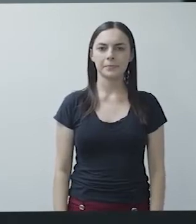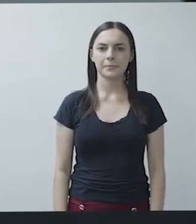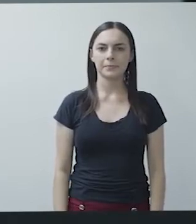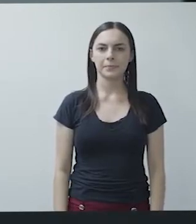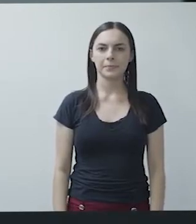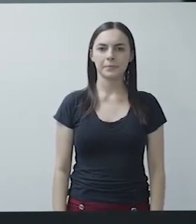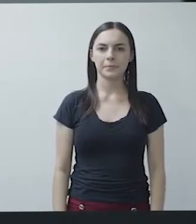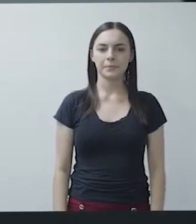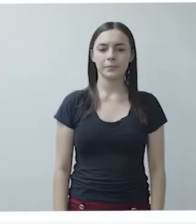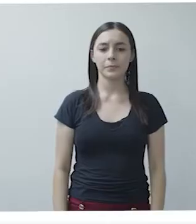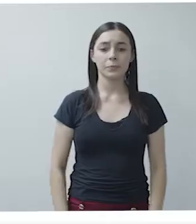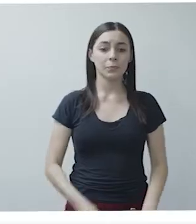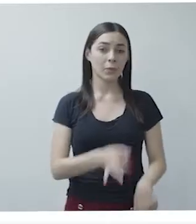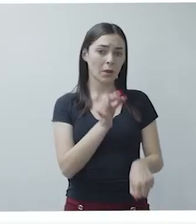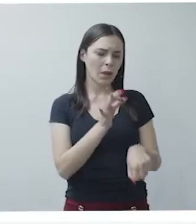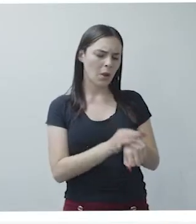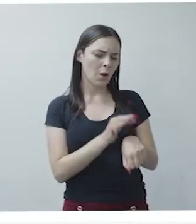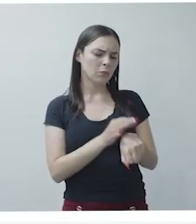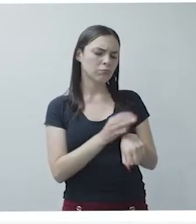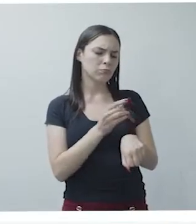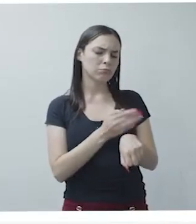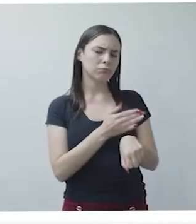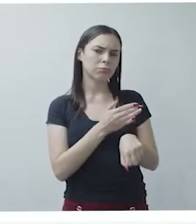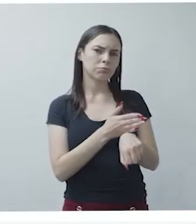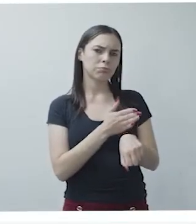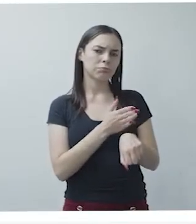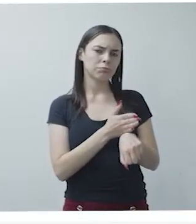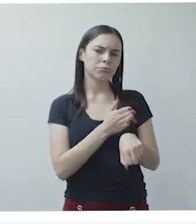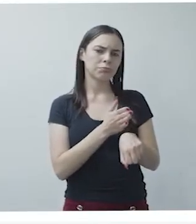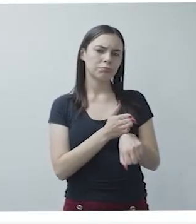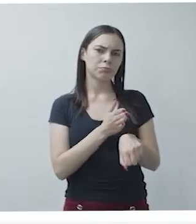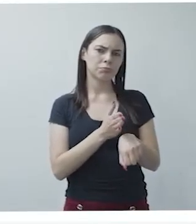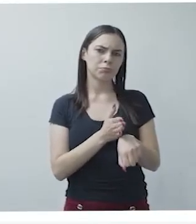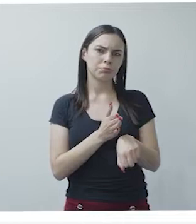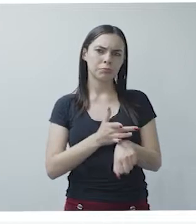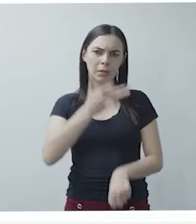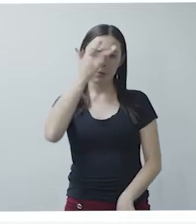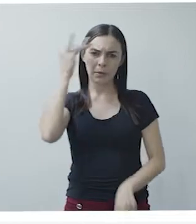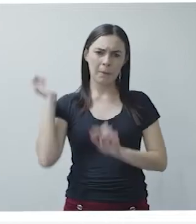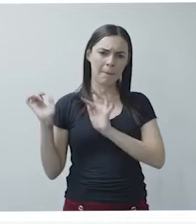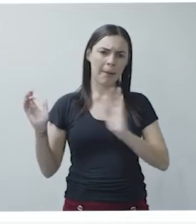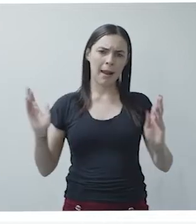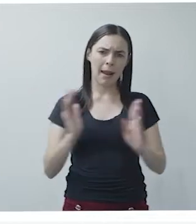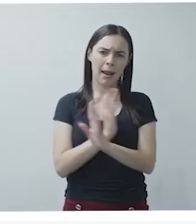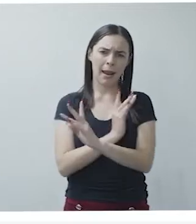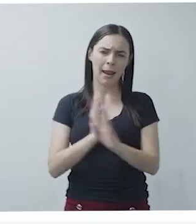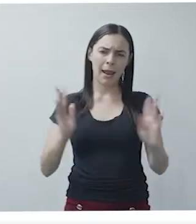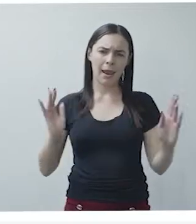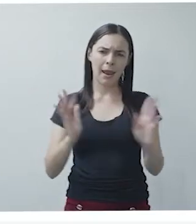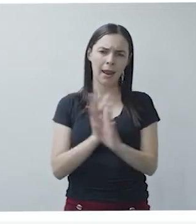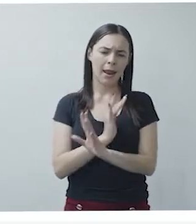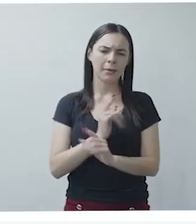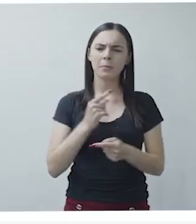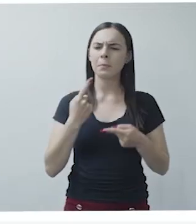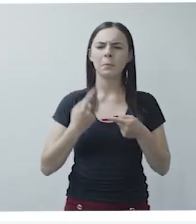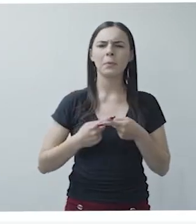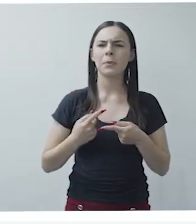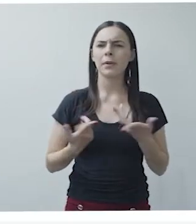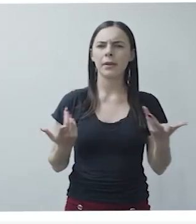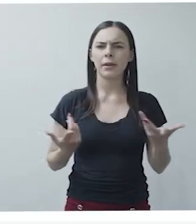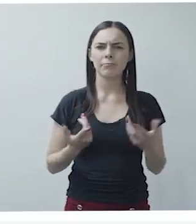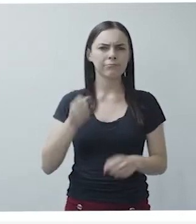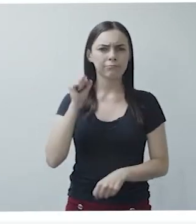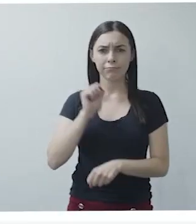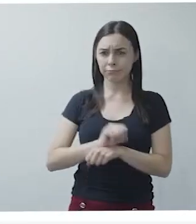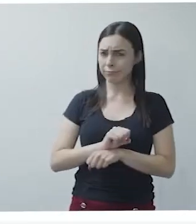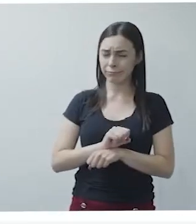O relógio vai batendo. As pessoas vão correndo, pois ninguém pode